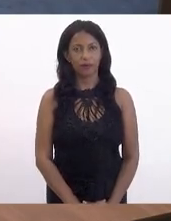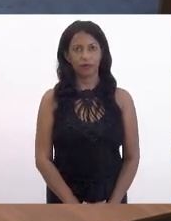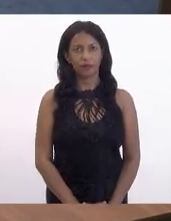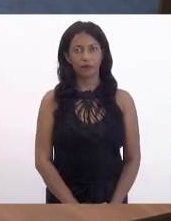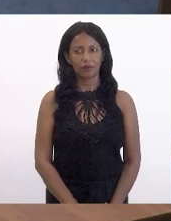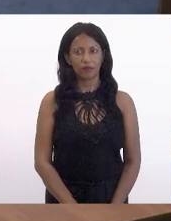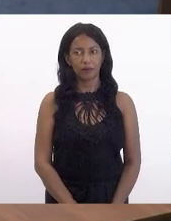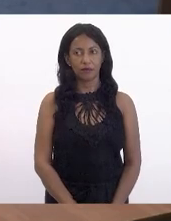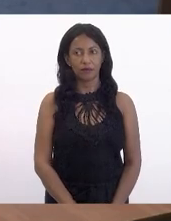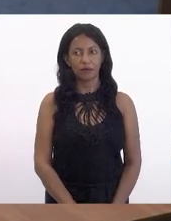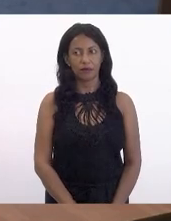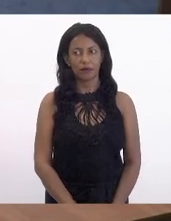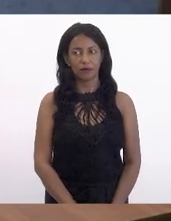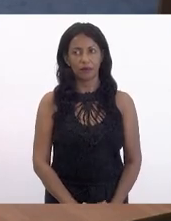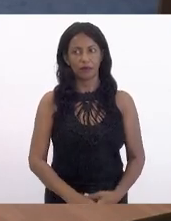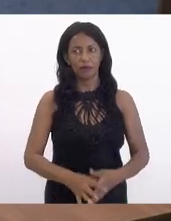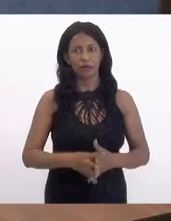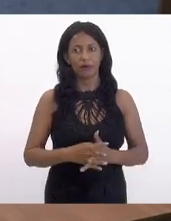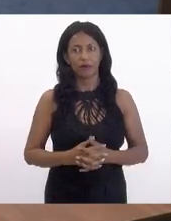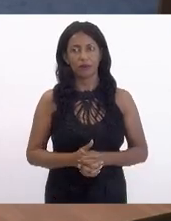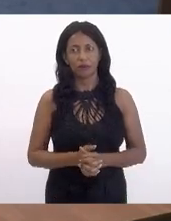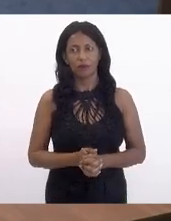o saco